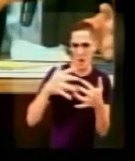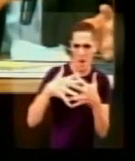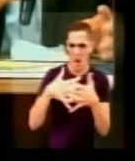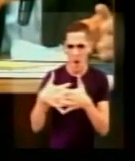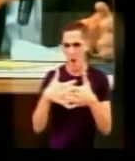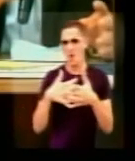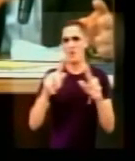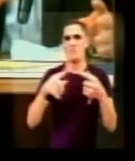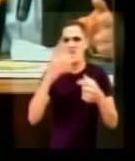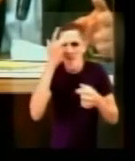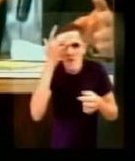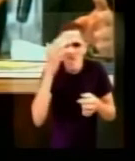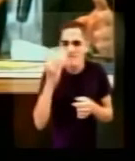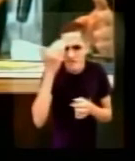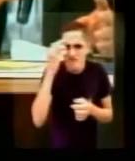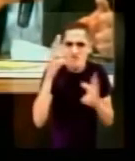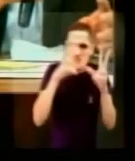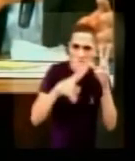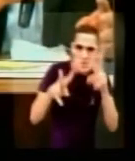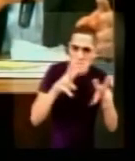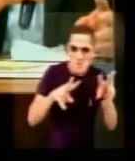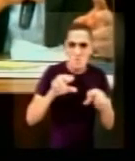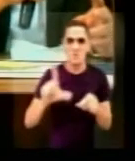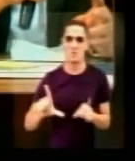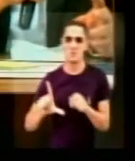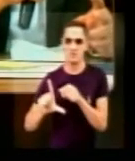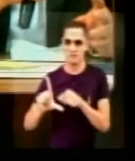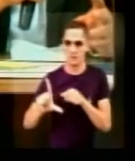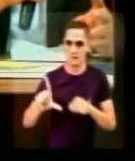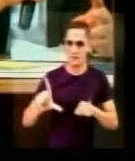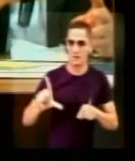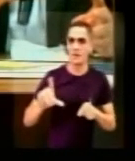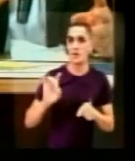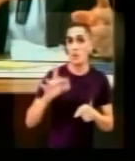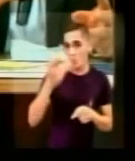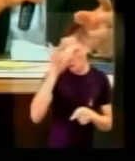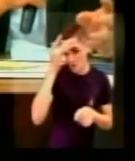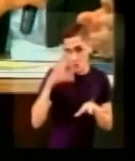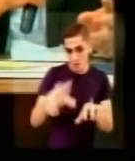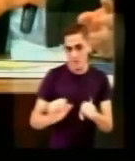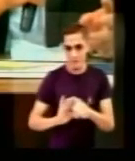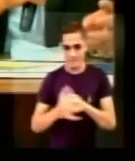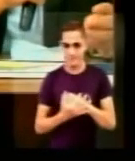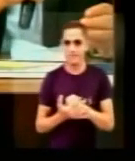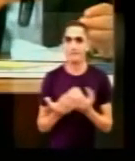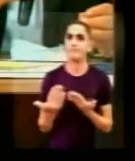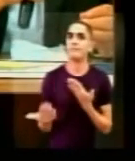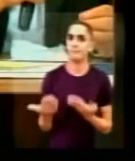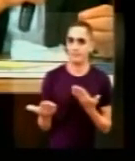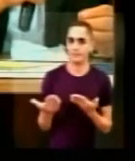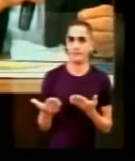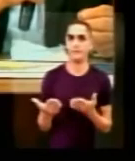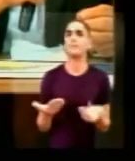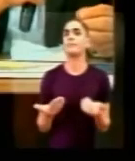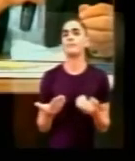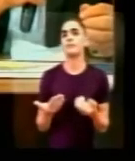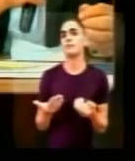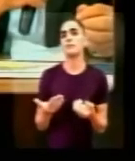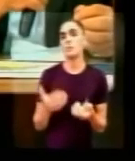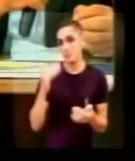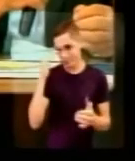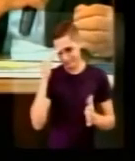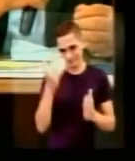tá certo? São os casos leves classificados de acordo com as suas testagens.